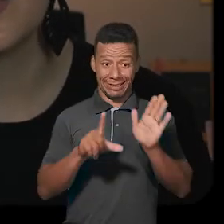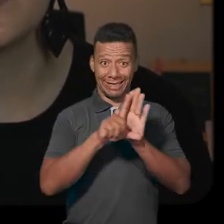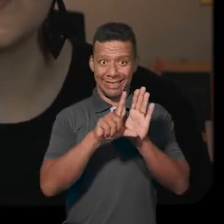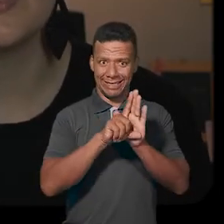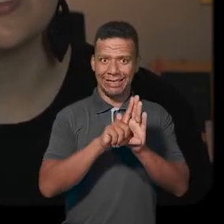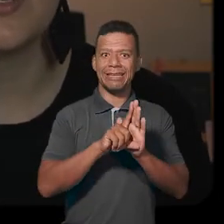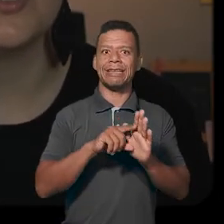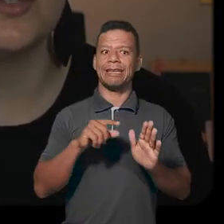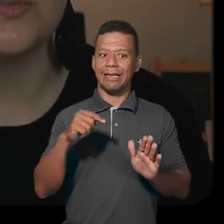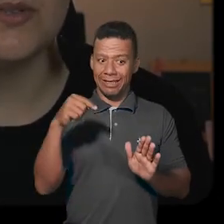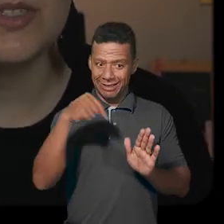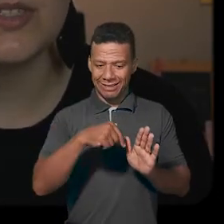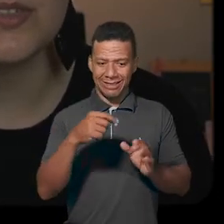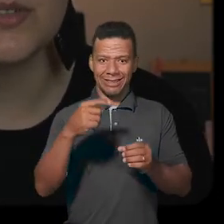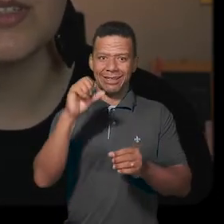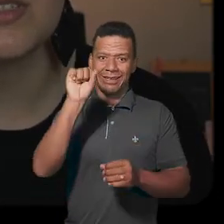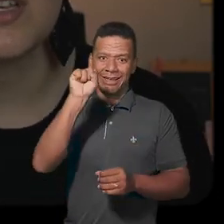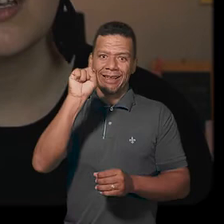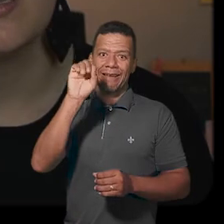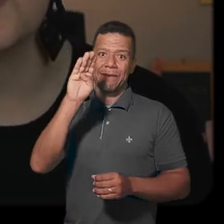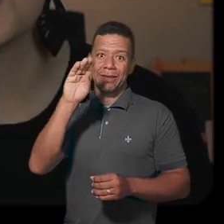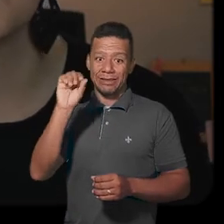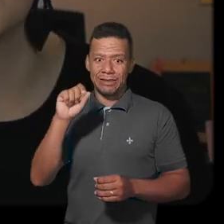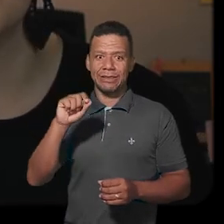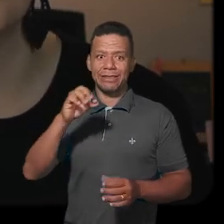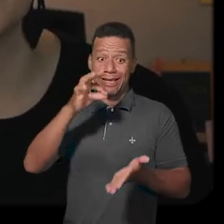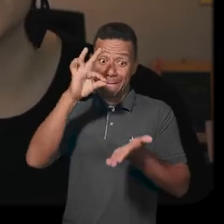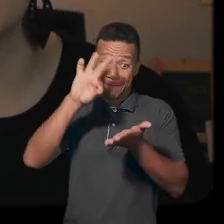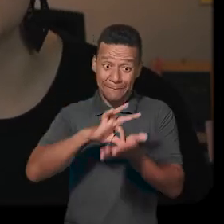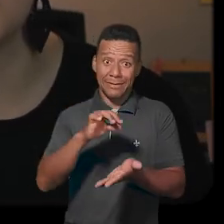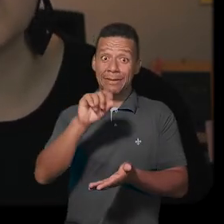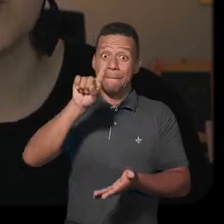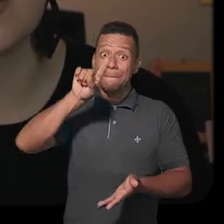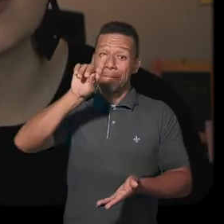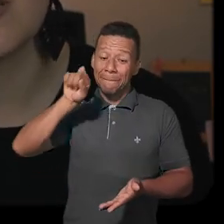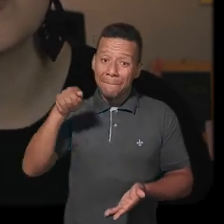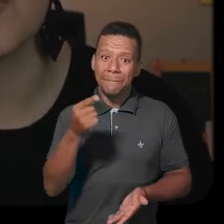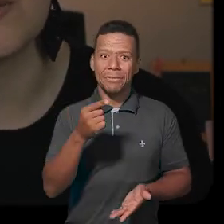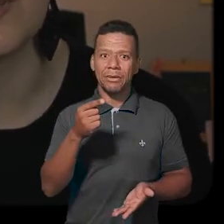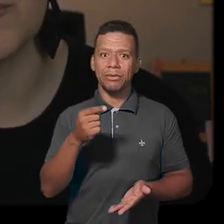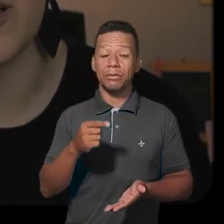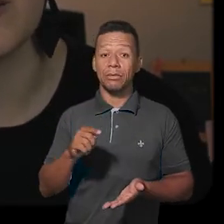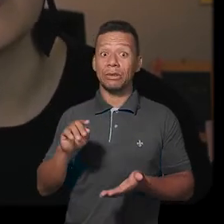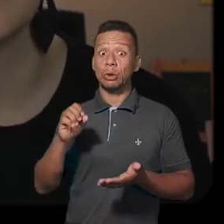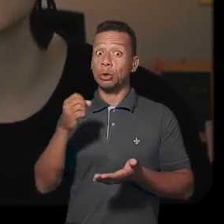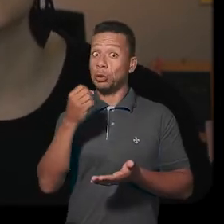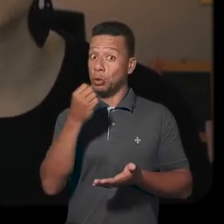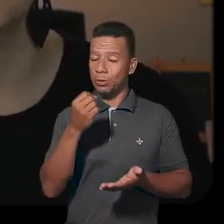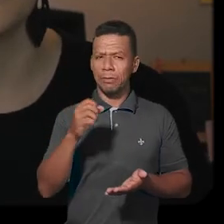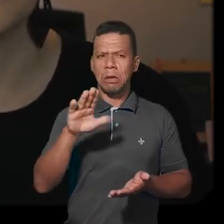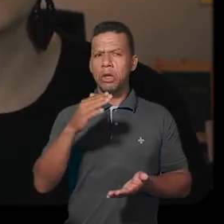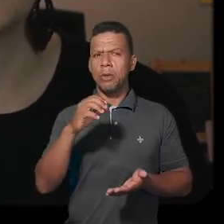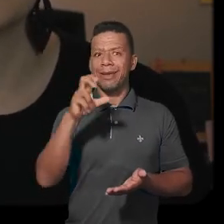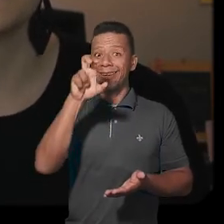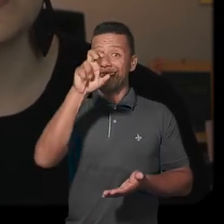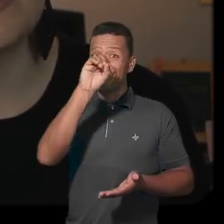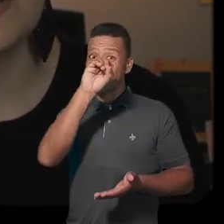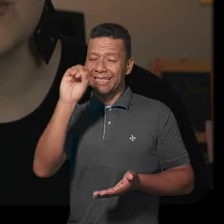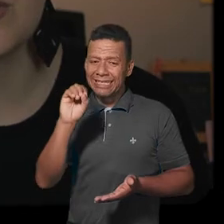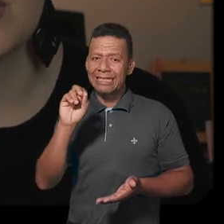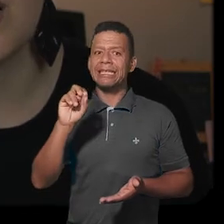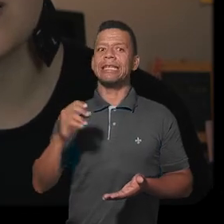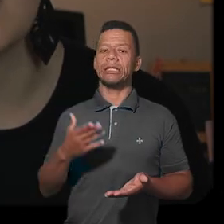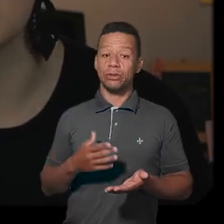São Bernardo teve cerca de 1.000 inscrições e aproximadamente metade dos projetos inscritos foi contemplado, injetando quase